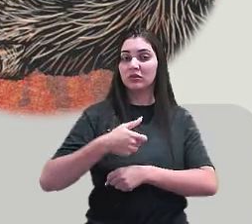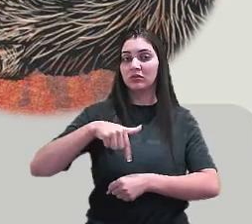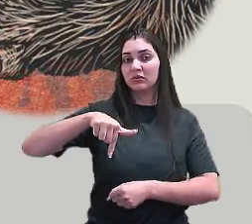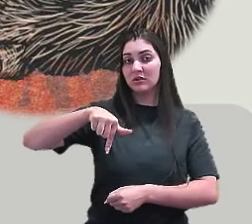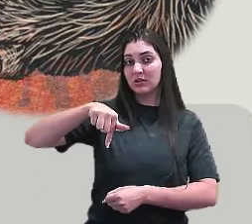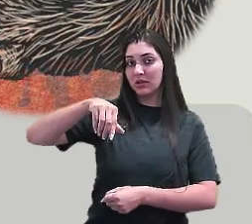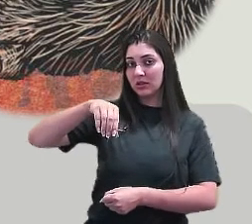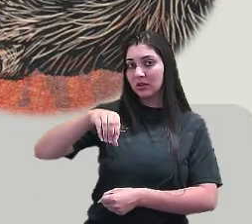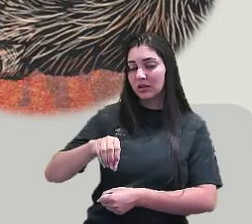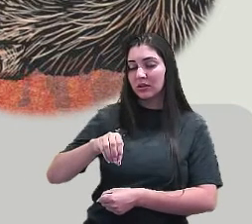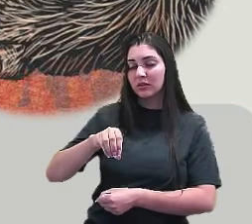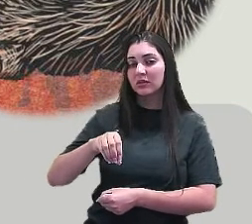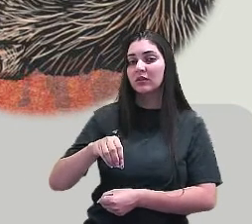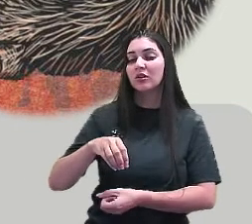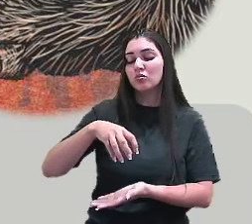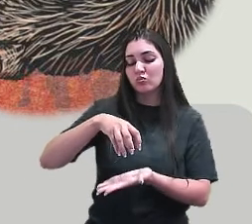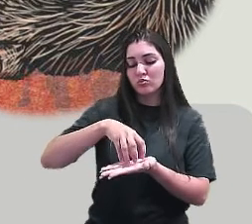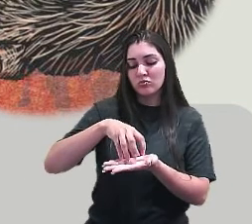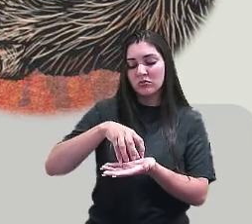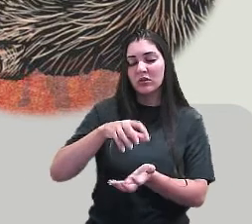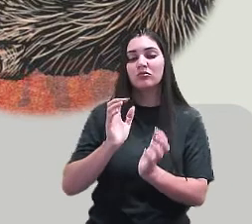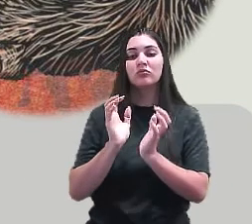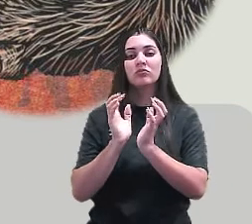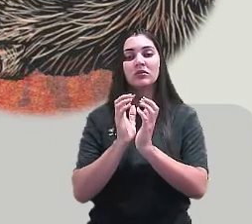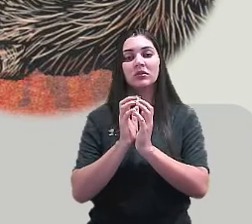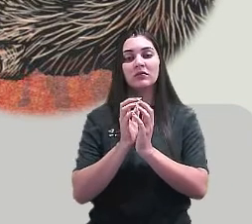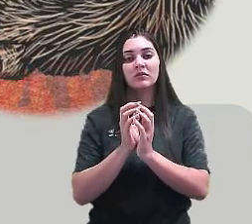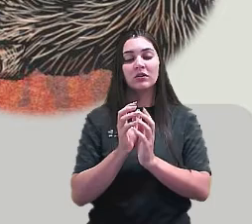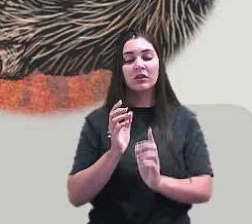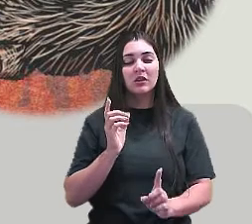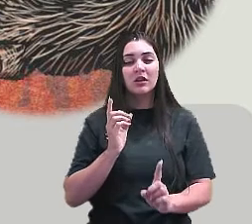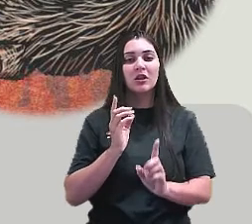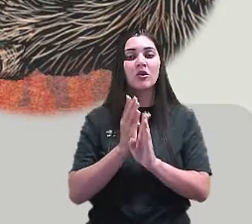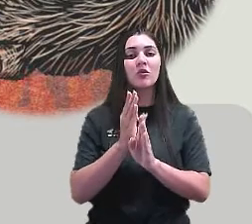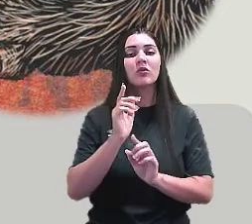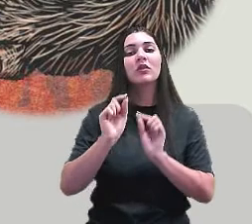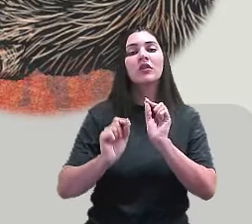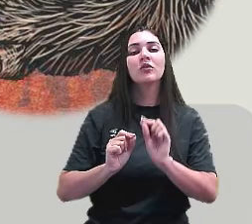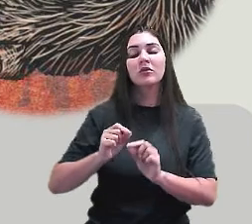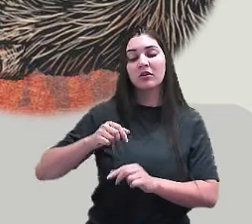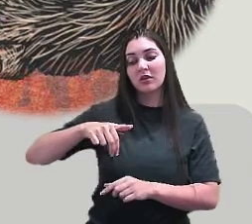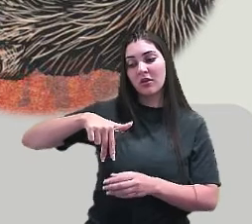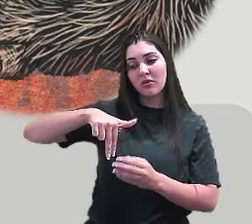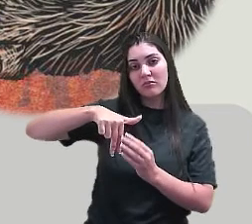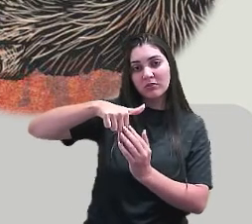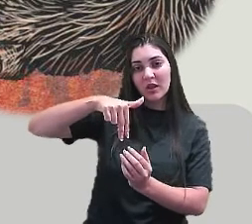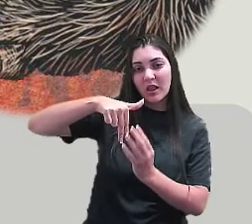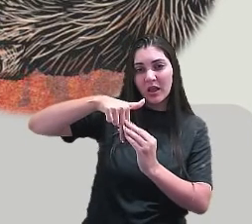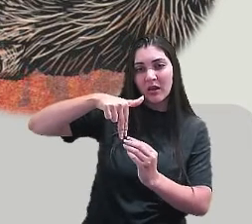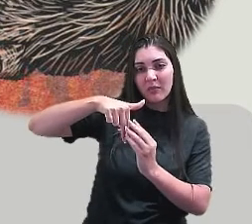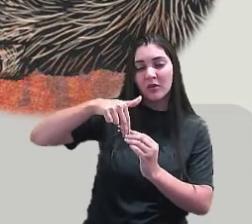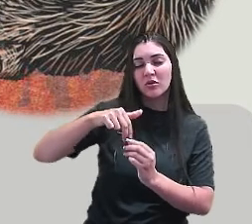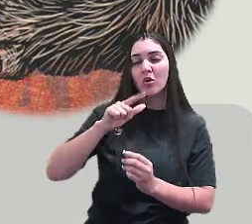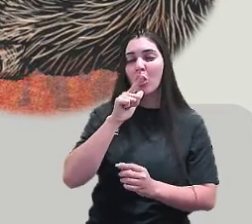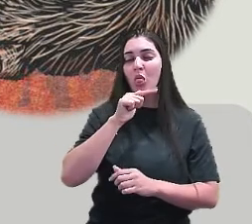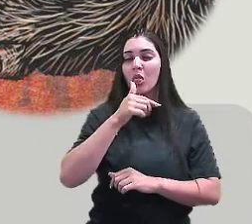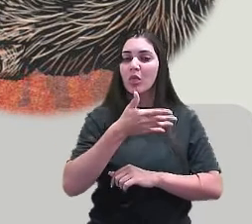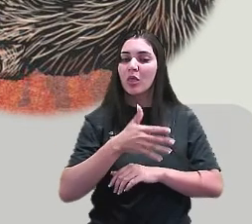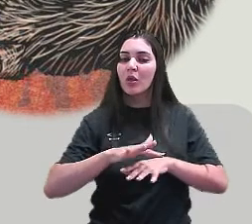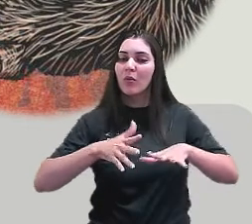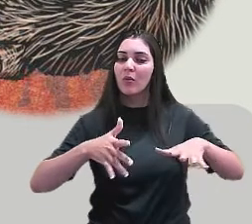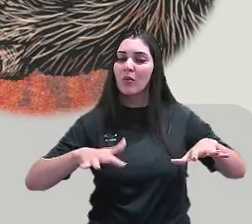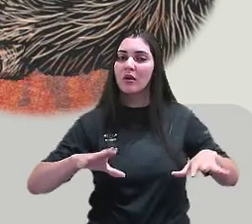70, desculpem, no centro do Recife, quando foi encontrada uma perna cabeluda no rio Capibaribe, famoso rio da